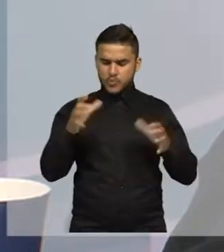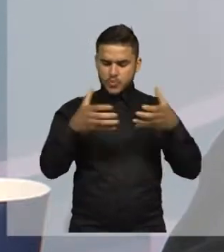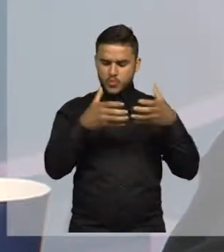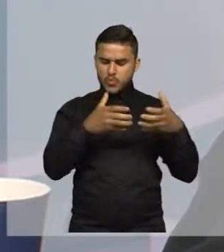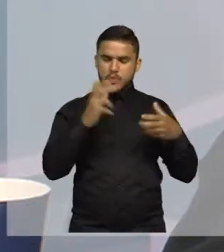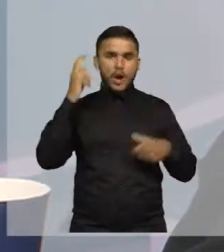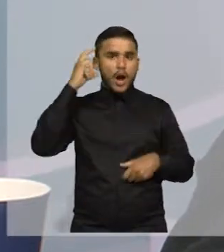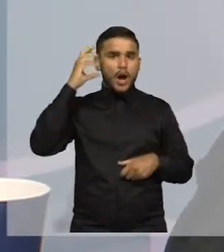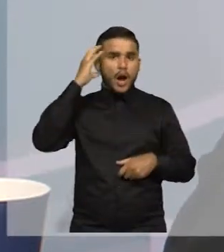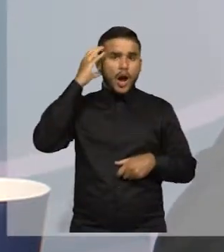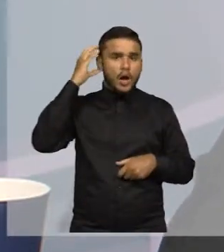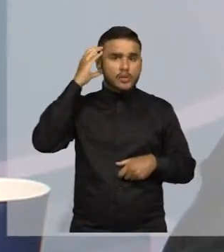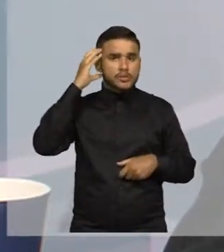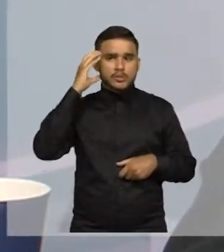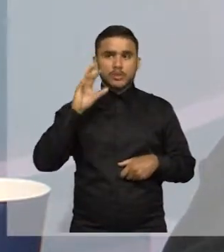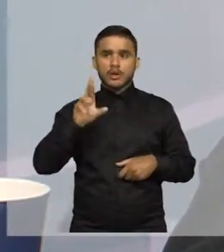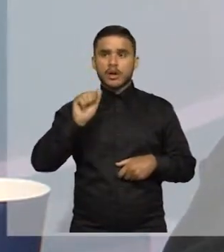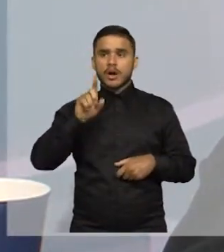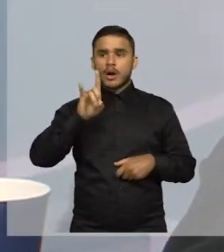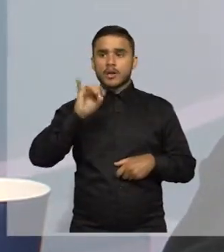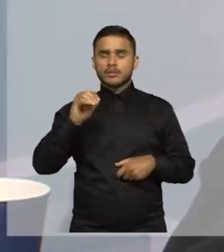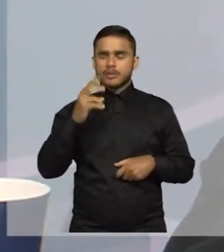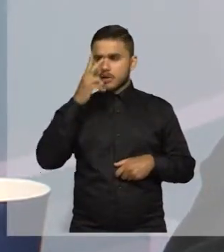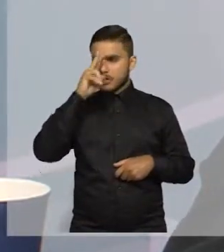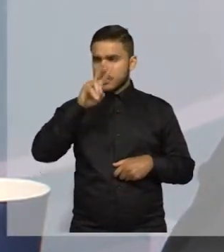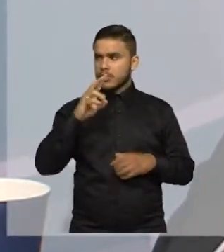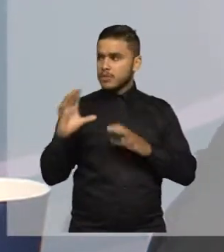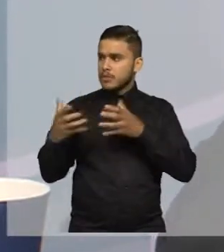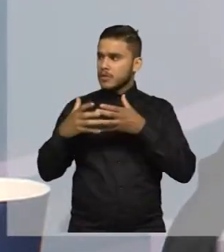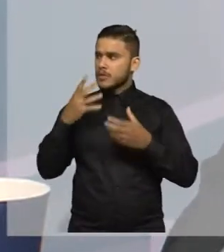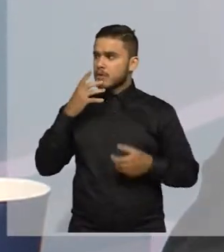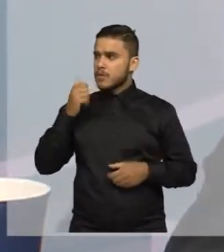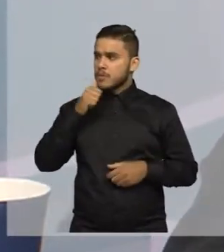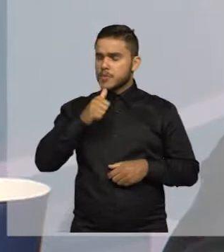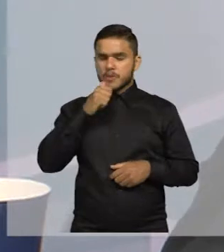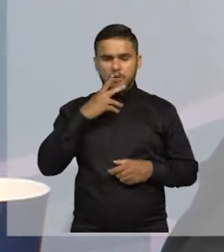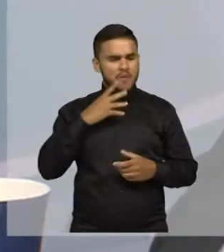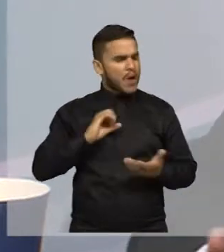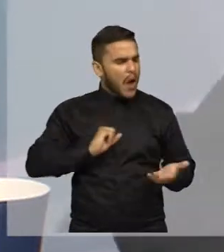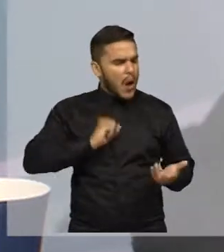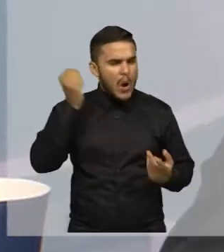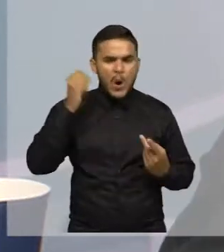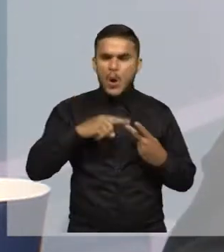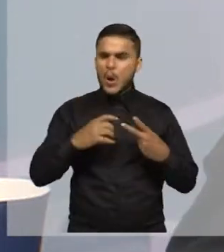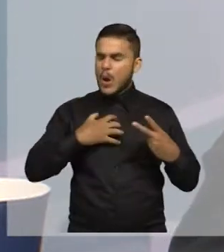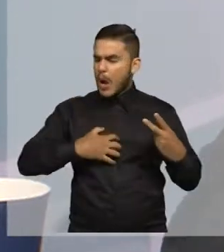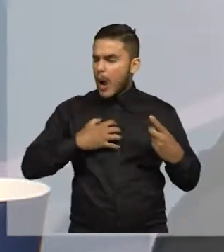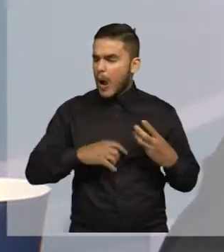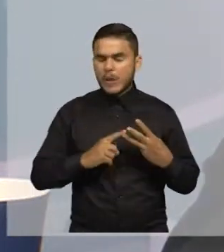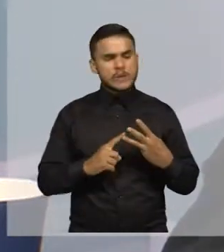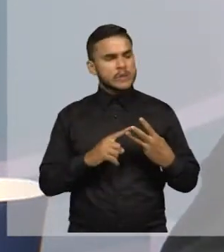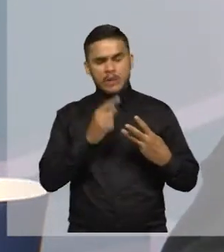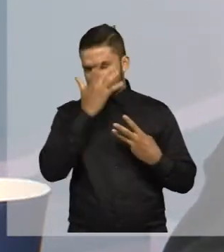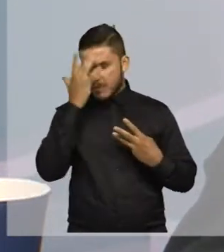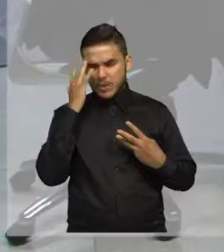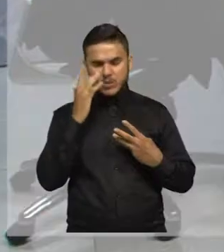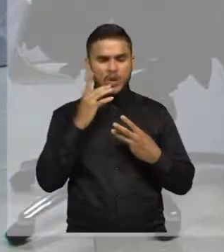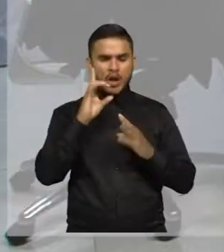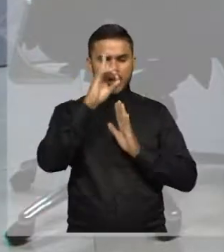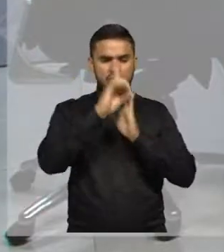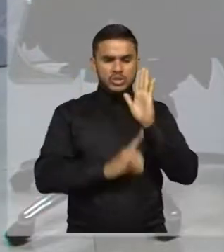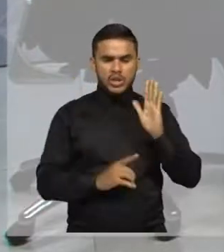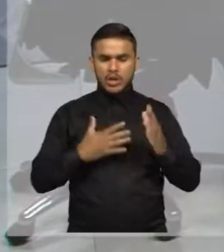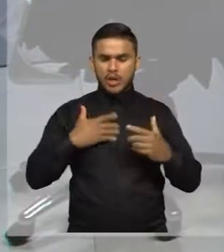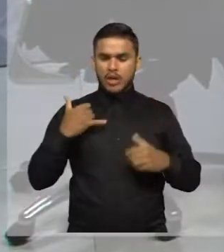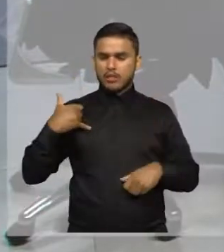rádio conosco, logo quando estava tentando a reforma da Previdência, se insurgindo que isso é um absurdo, isso ia prejudicar, as pessoas iam morrer e não iam